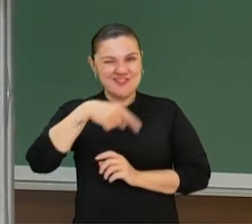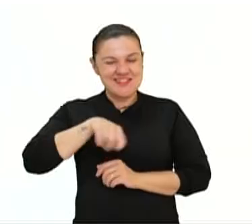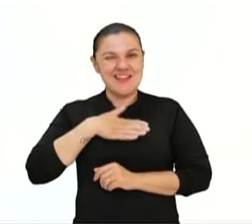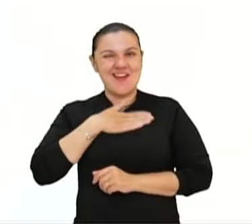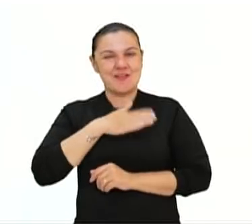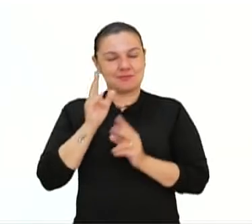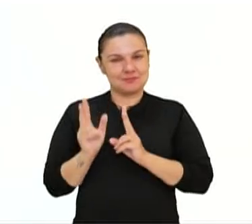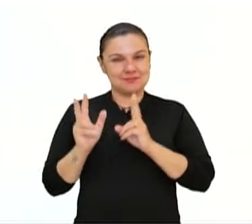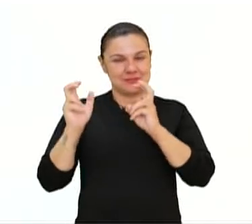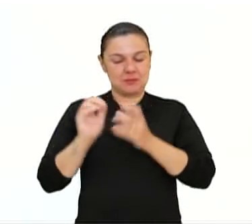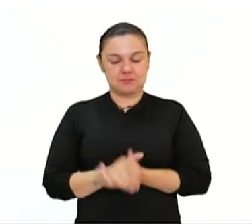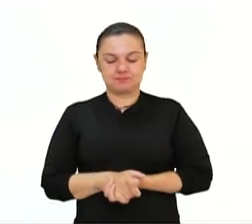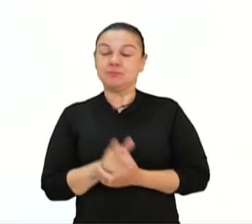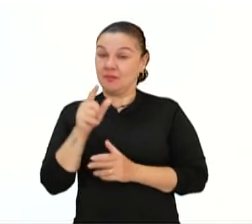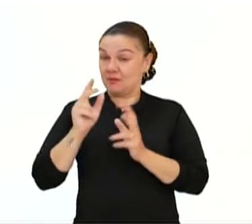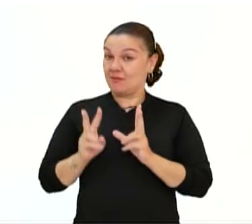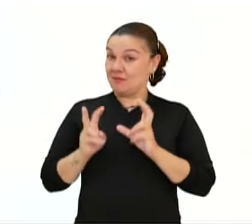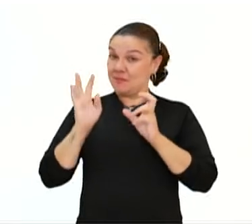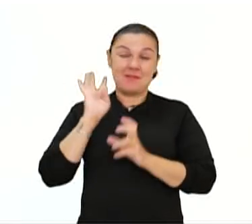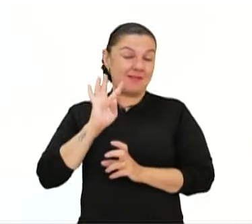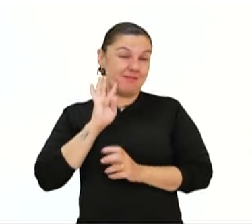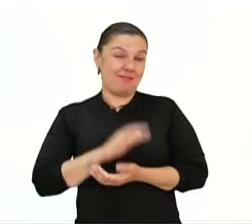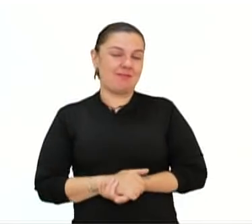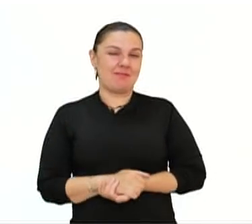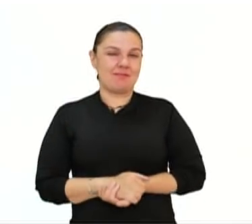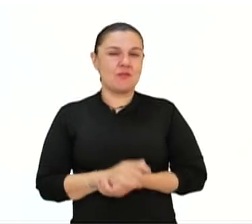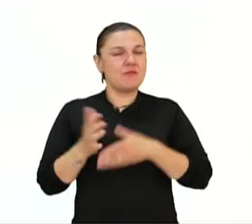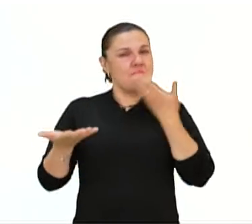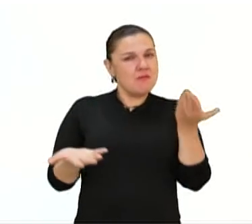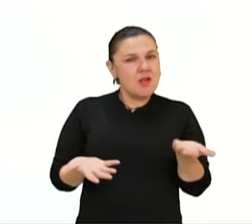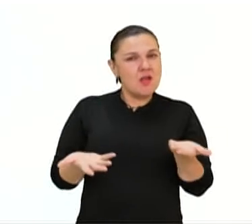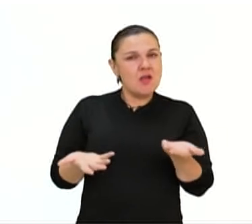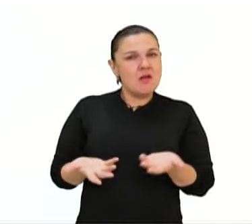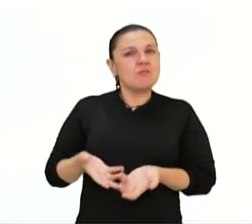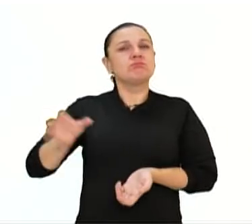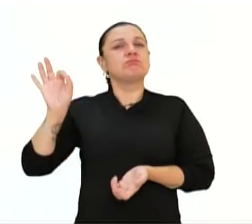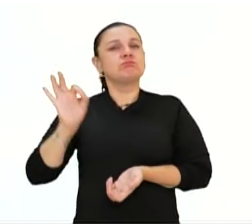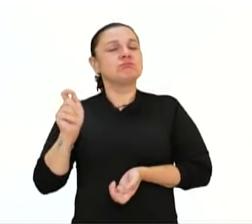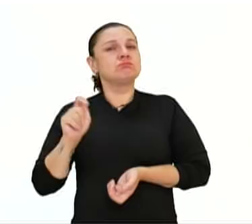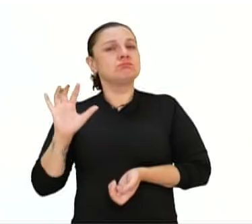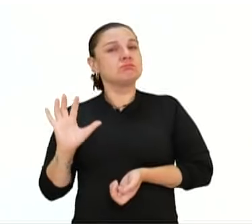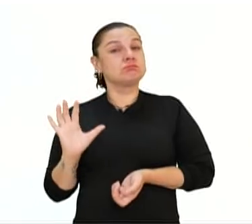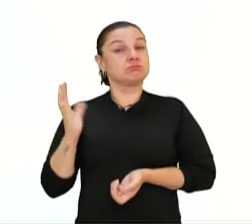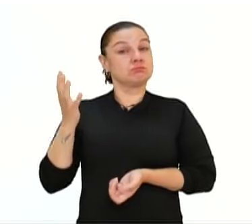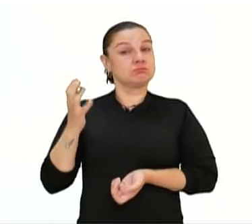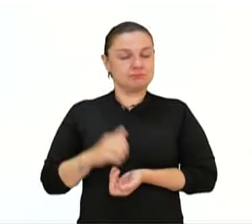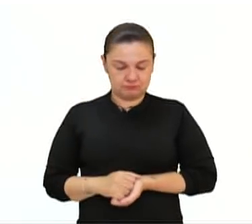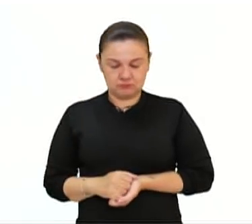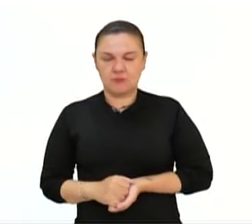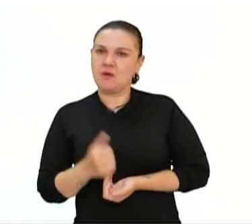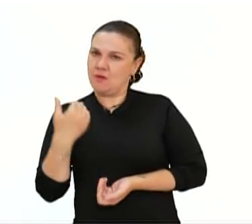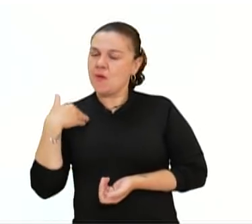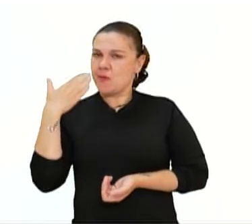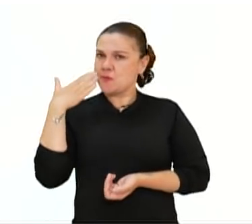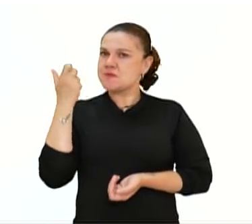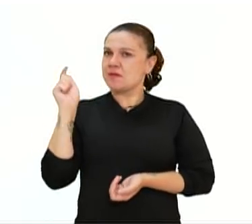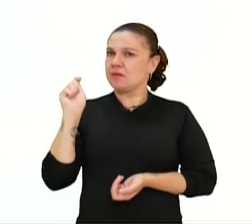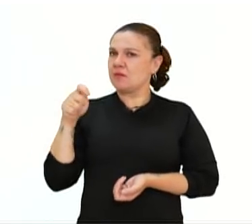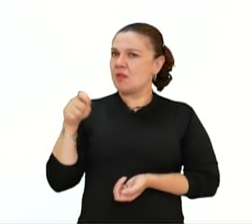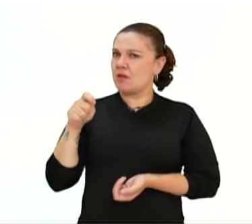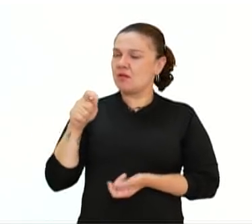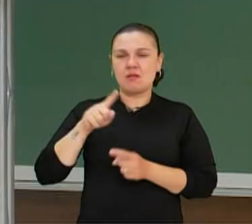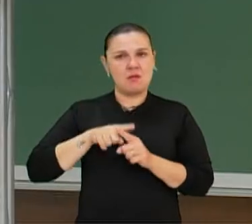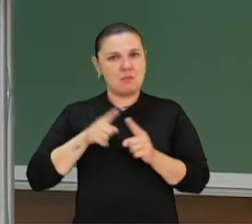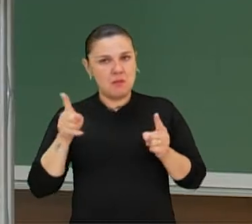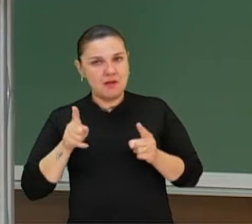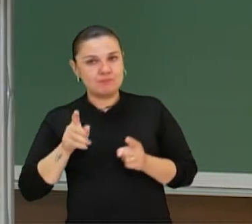esse assunto, hein? Foi um assunto bacana, né? Para ver qual a chance de algo acontecer. Eu sei o que pode ocorrer, só que